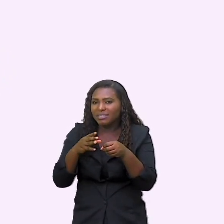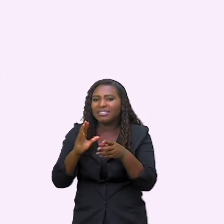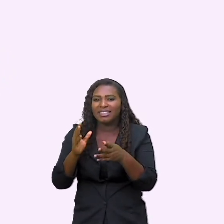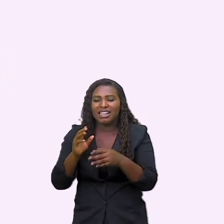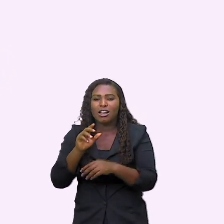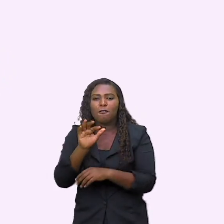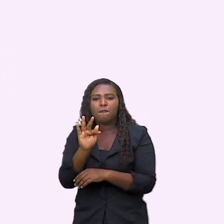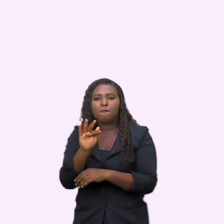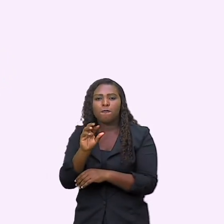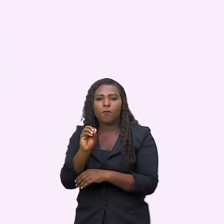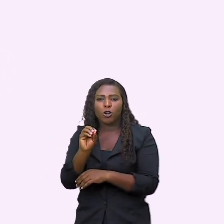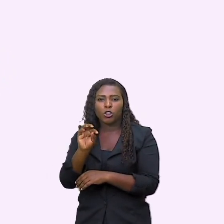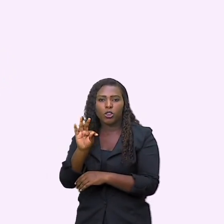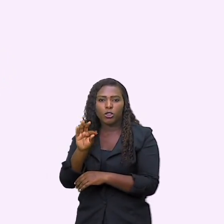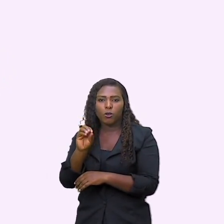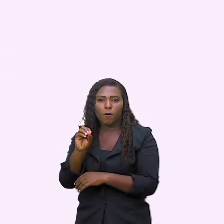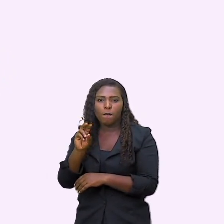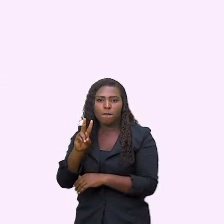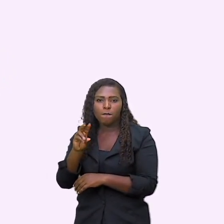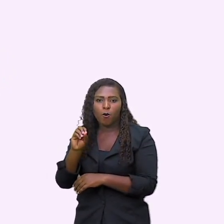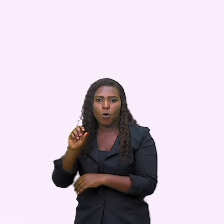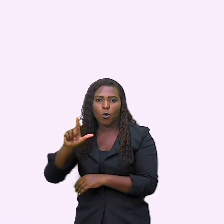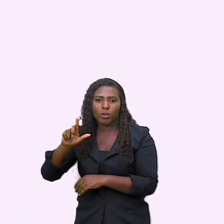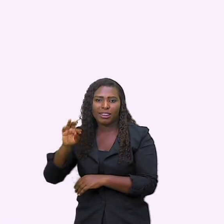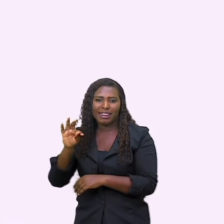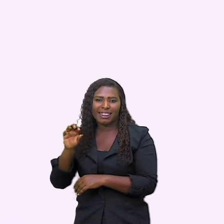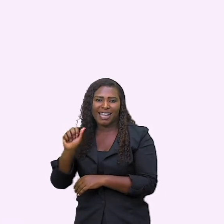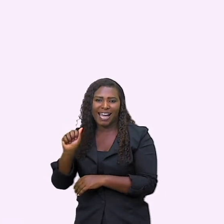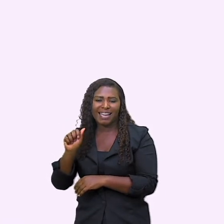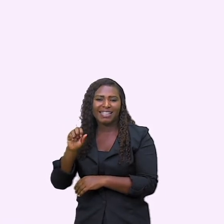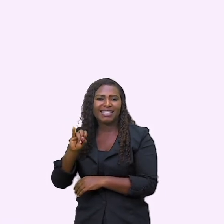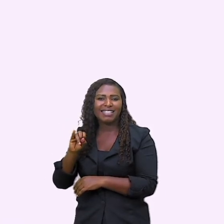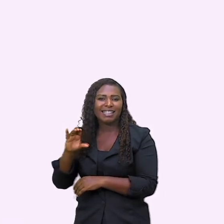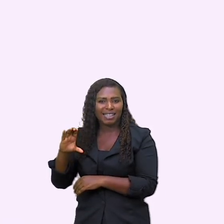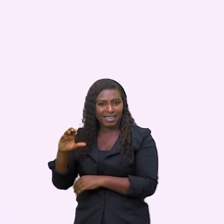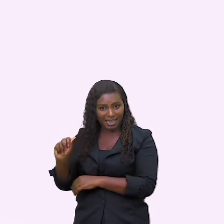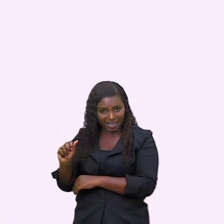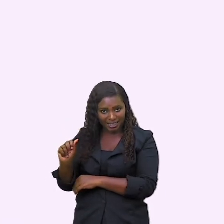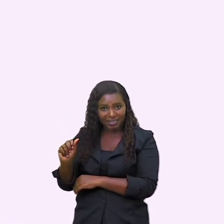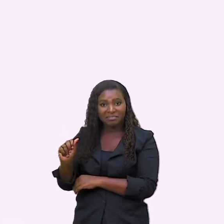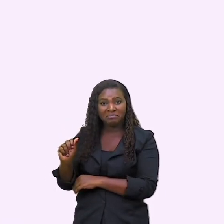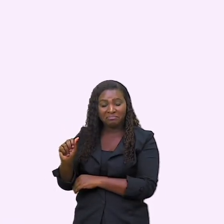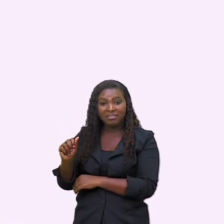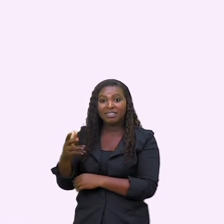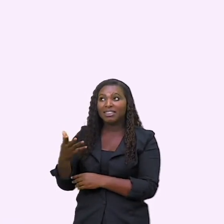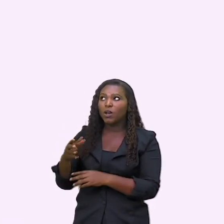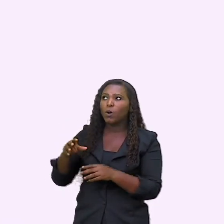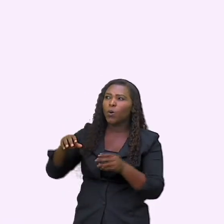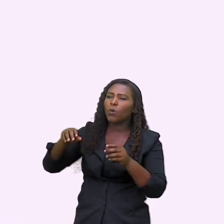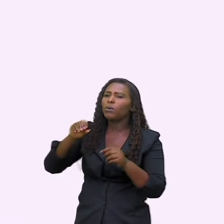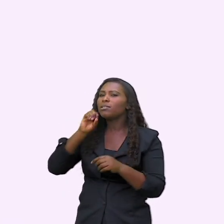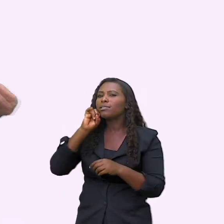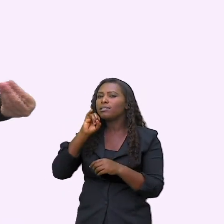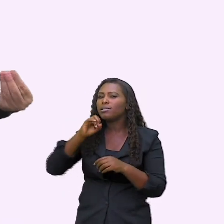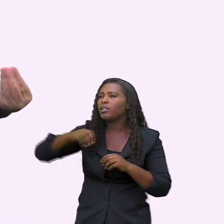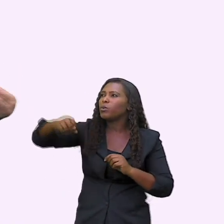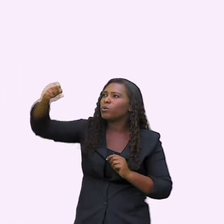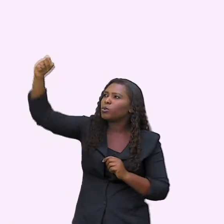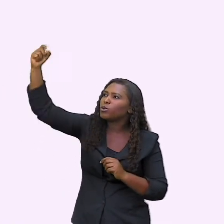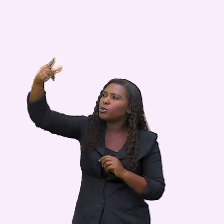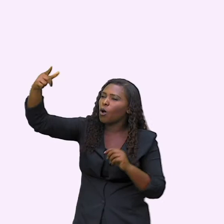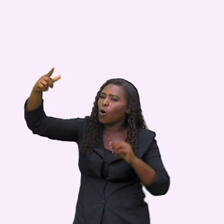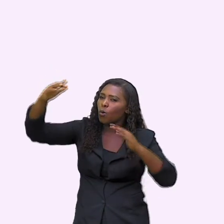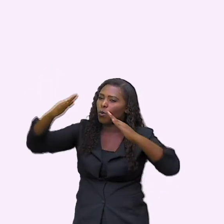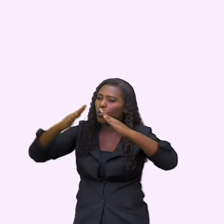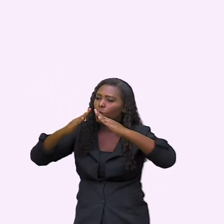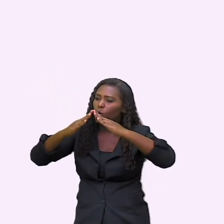Ao incidir sobre as células, a luz solar provoca uma movimentação dos elétrons do